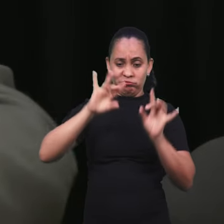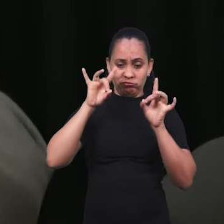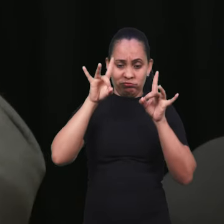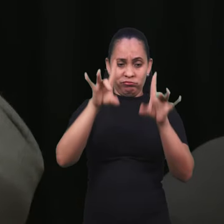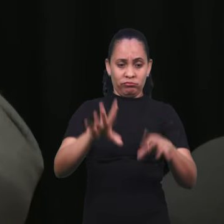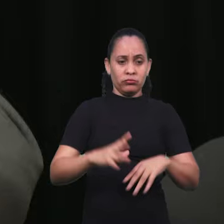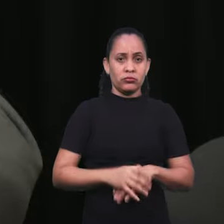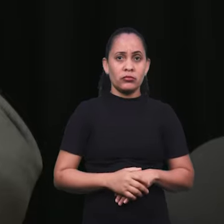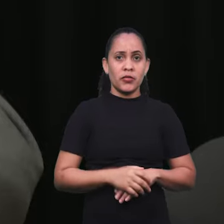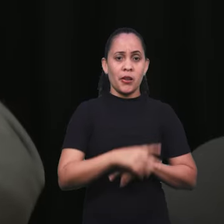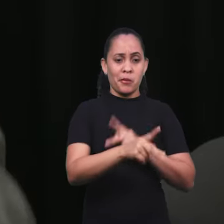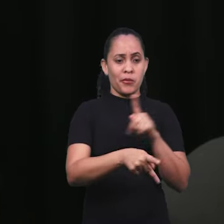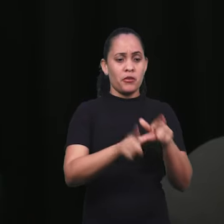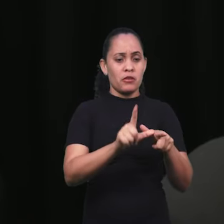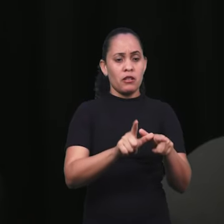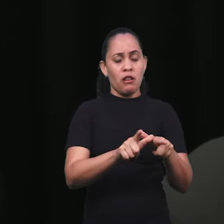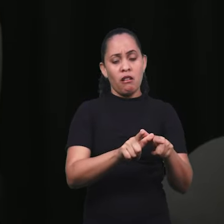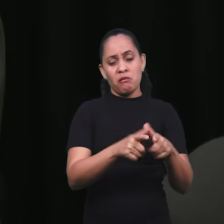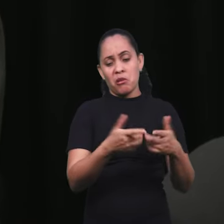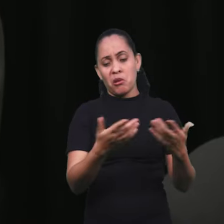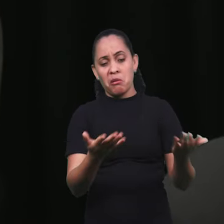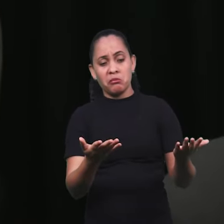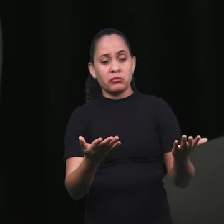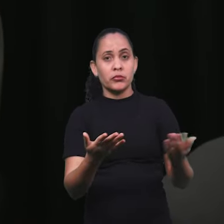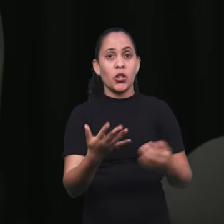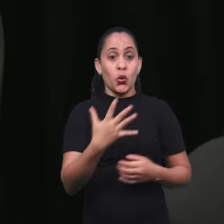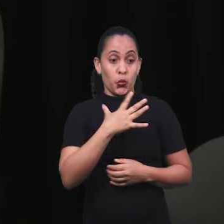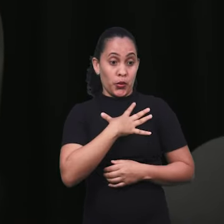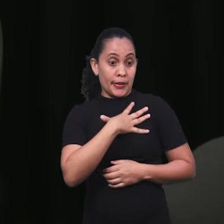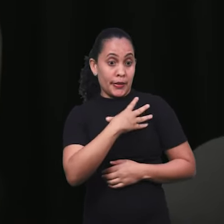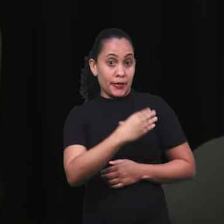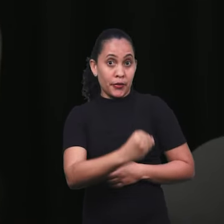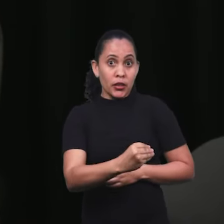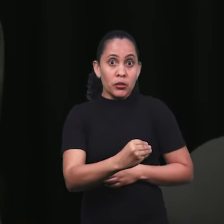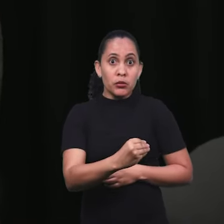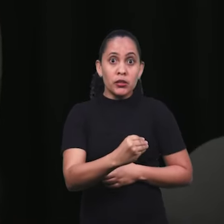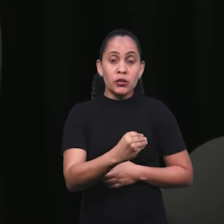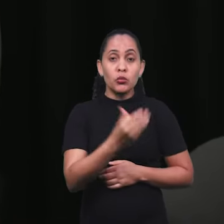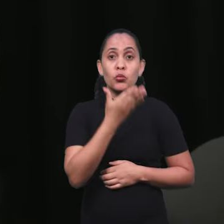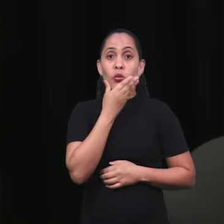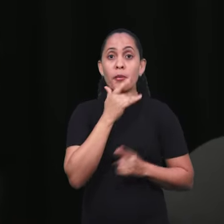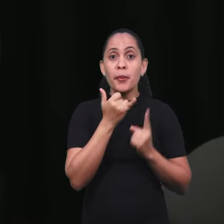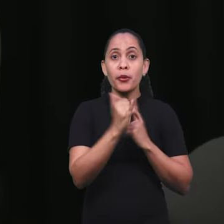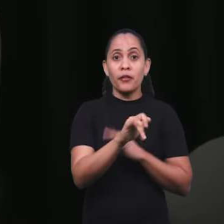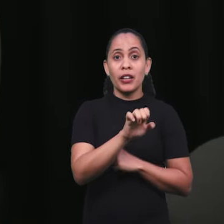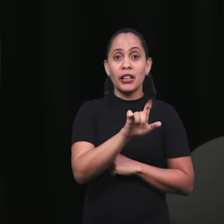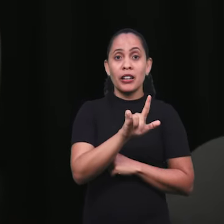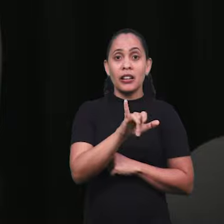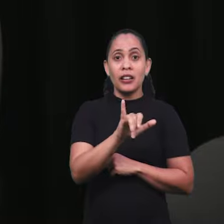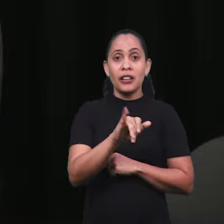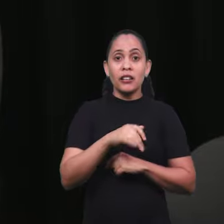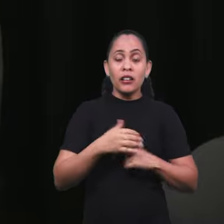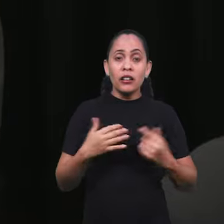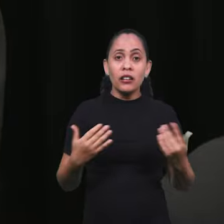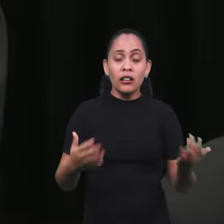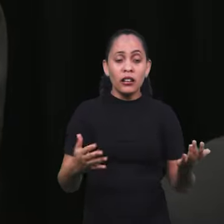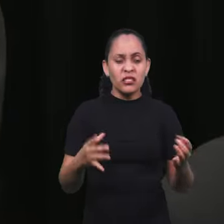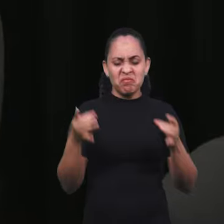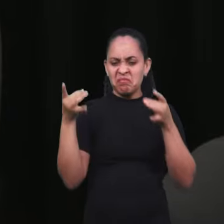sacerdócio de lado, Israel ficou à deriva. Os próprios filhos de Eli, né,